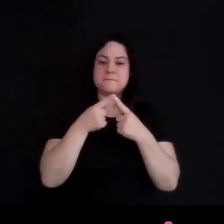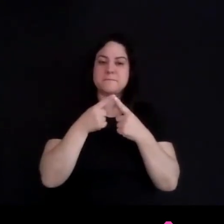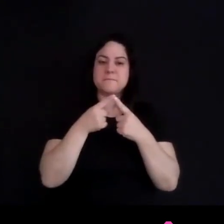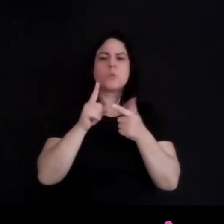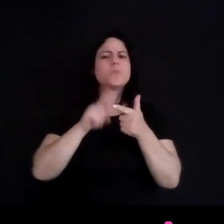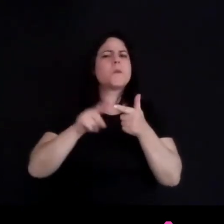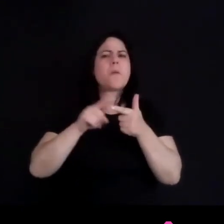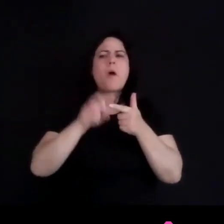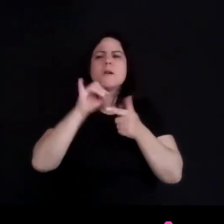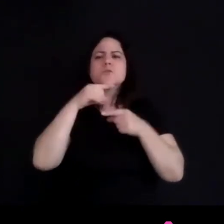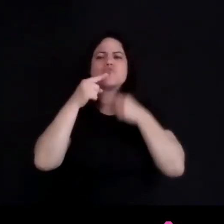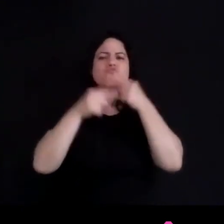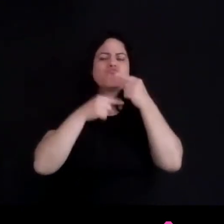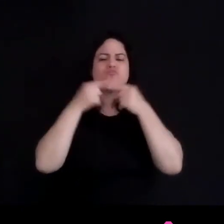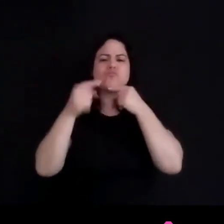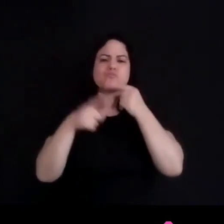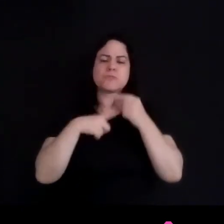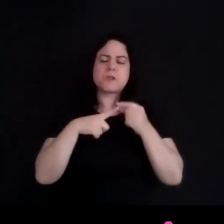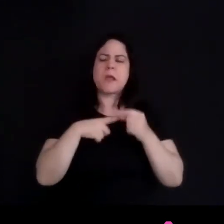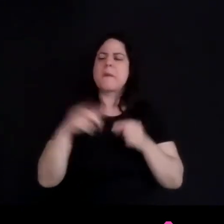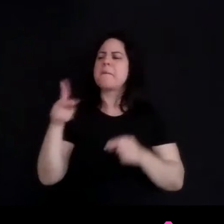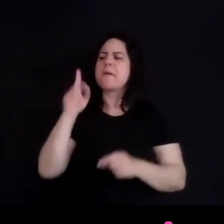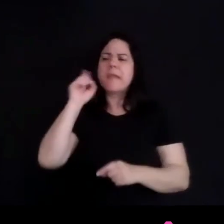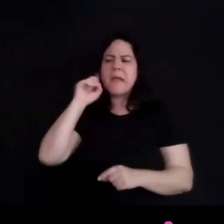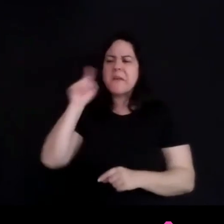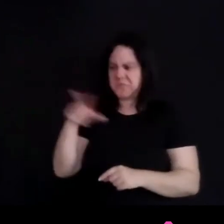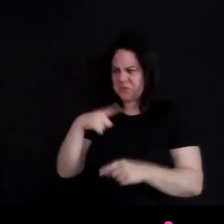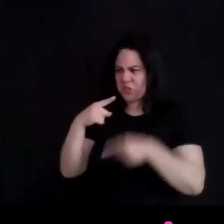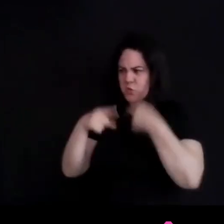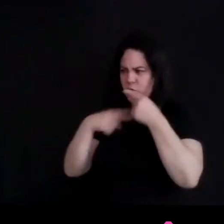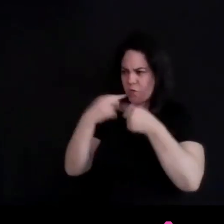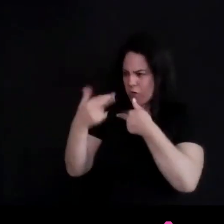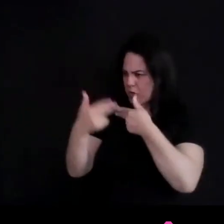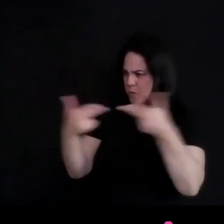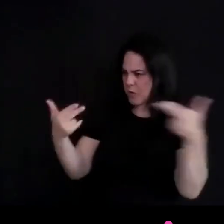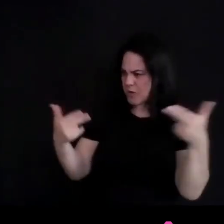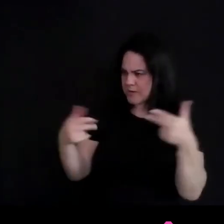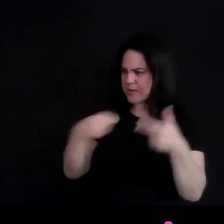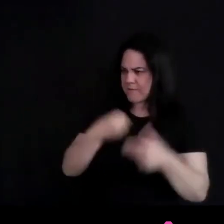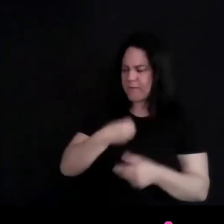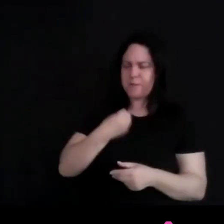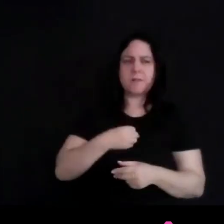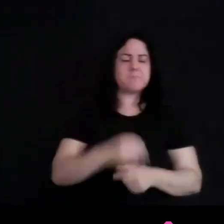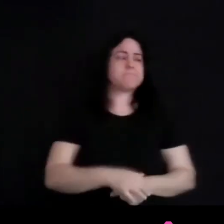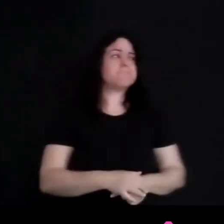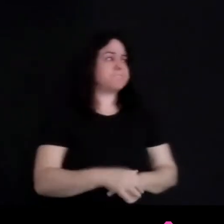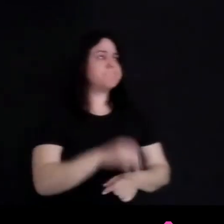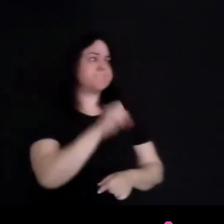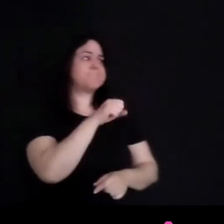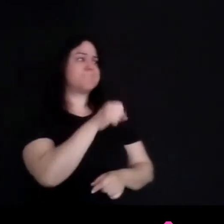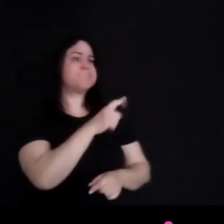dúvida. Professora Daniele, você tem dúvida sobre alguma coisa na vida?